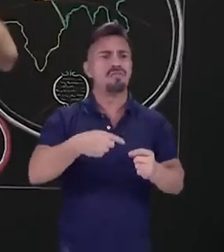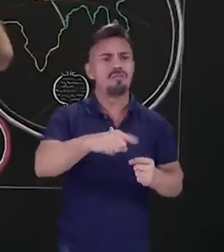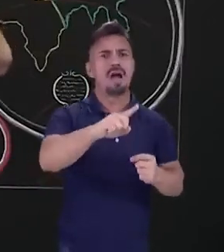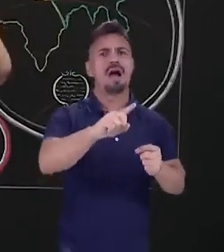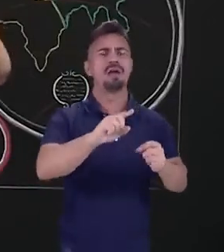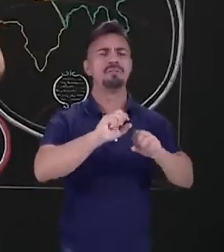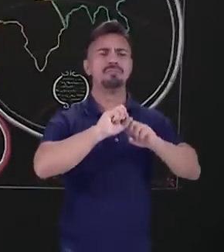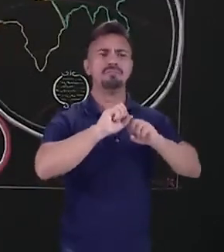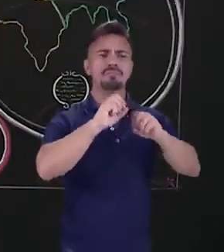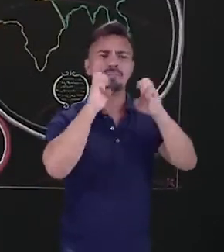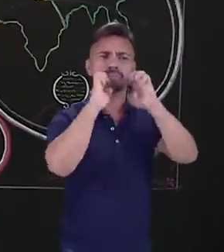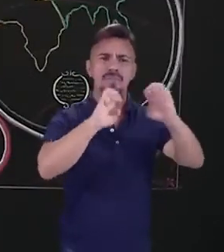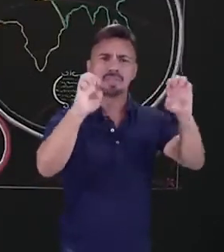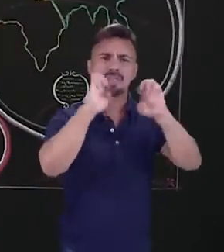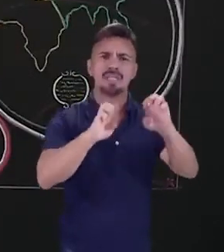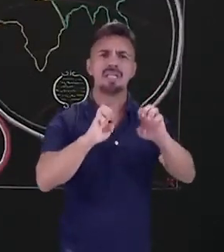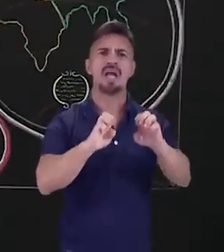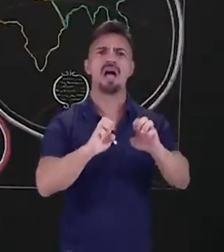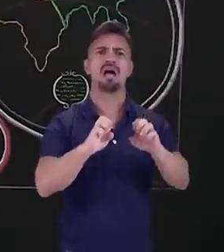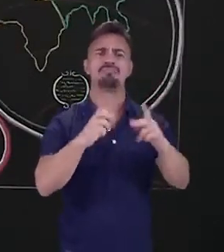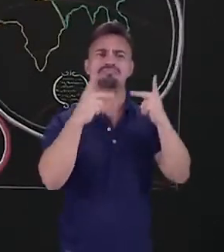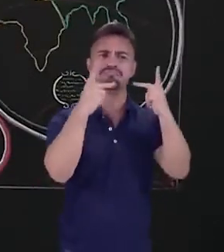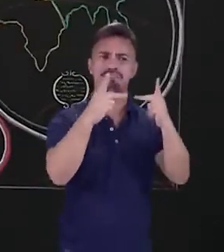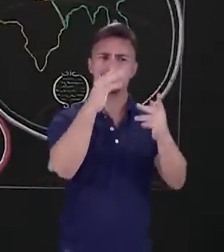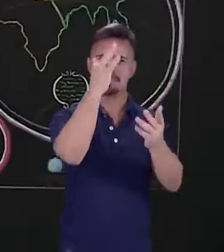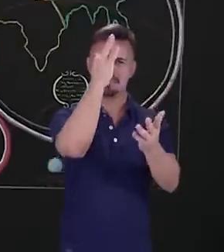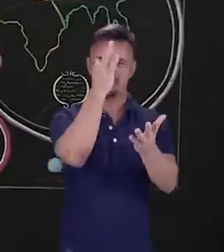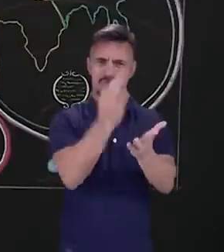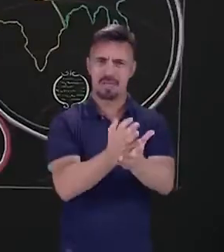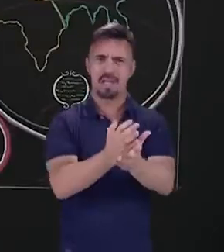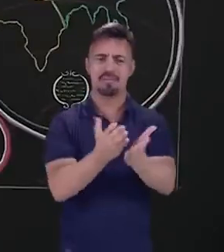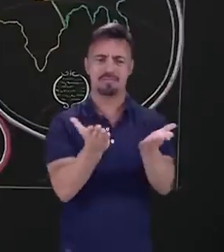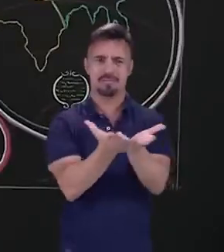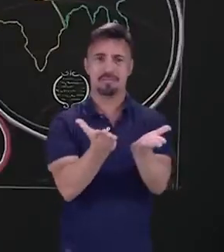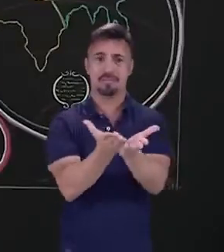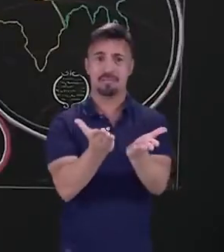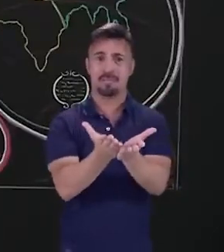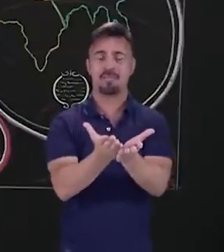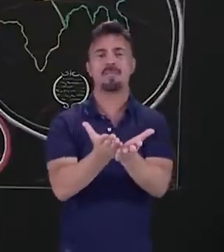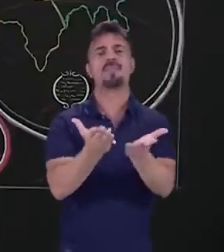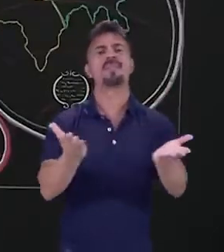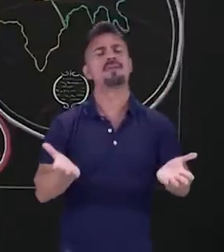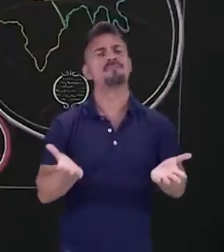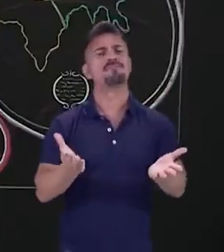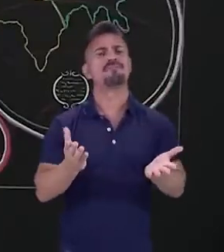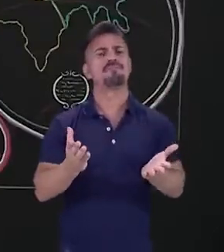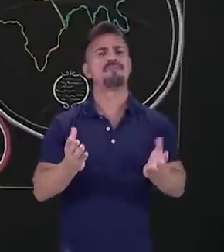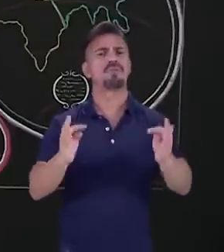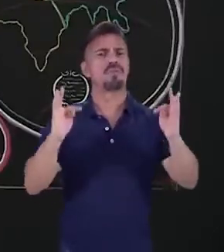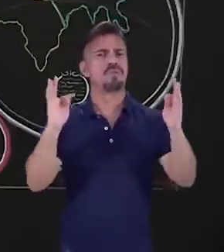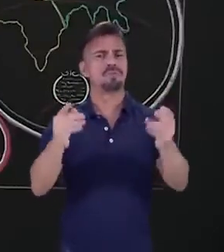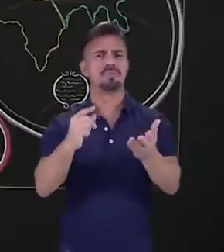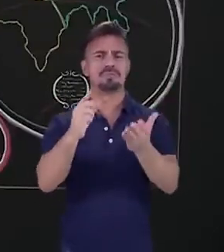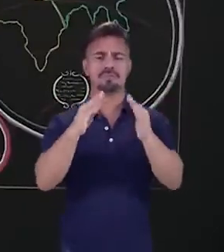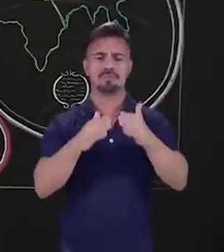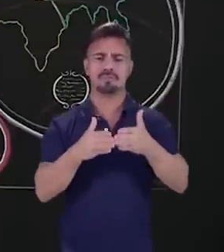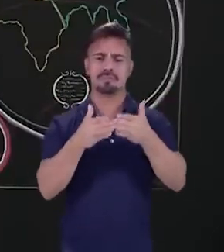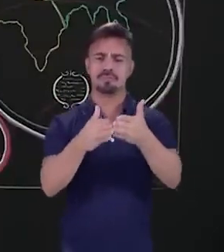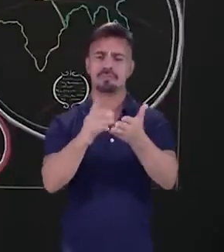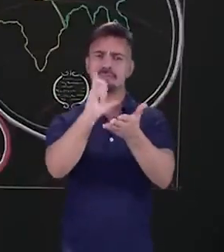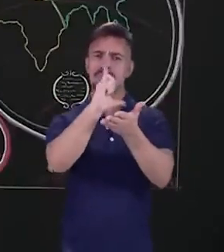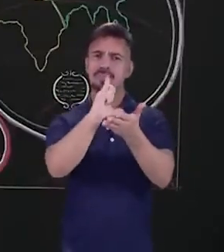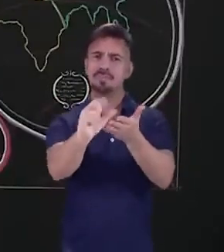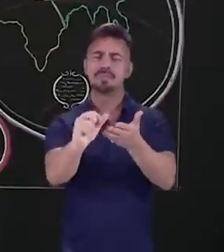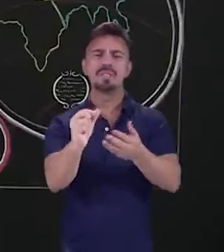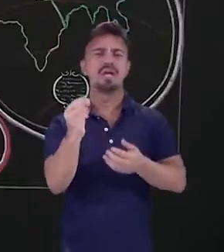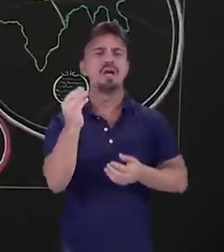fé que eles acreditavam verdadeira, que era do cristianismo. Esse é o sentido mais geral que a gente fala desse tema das grandes navegações, que